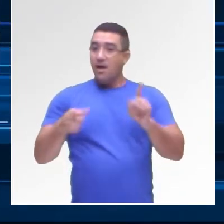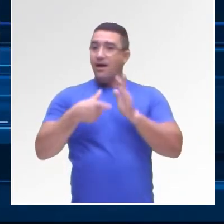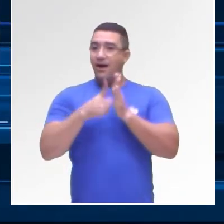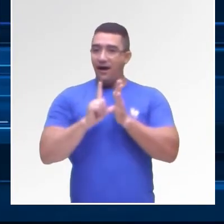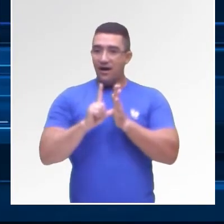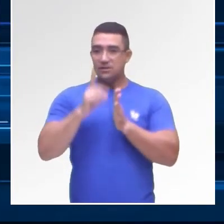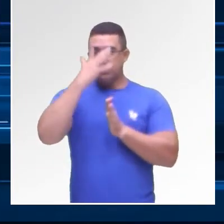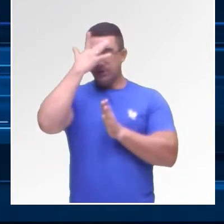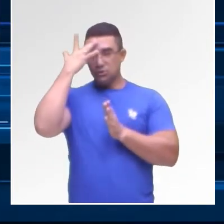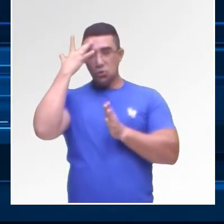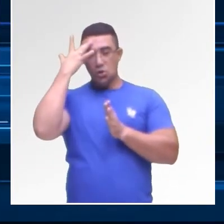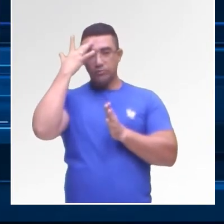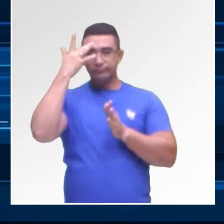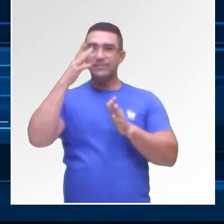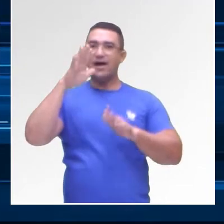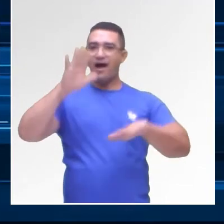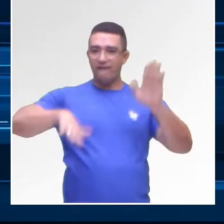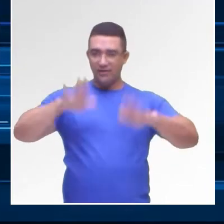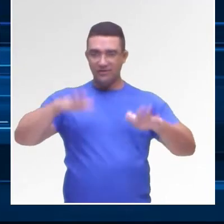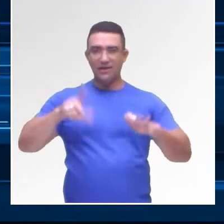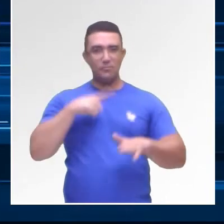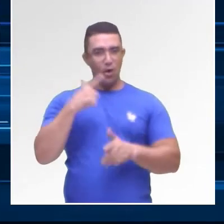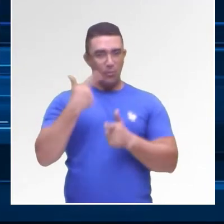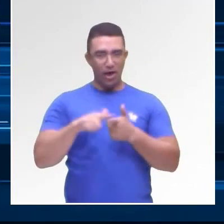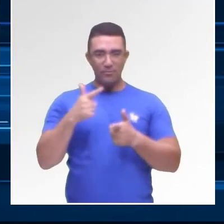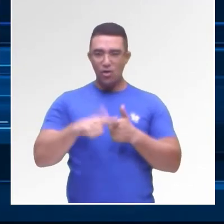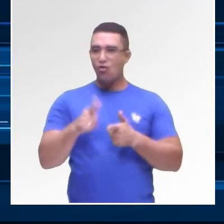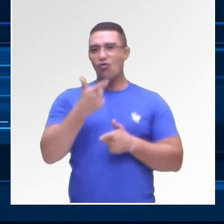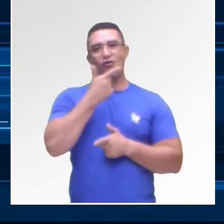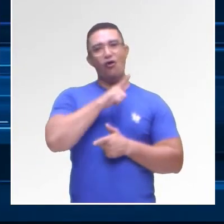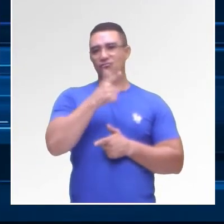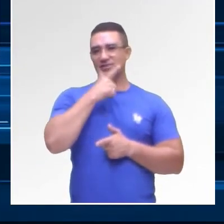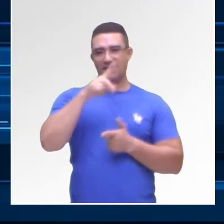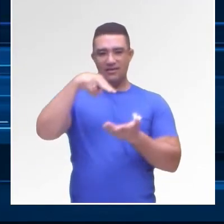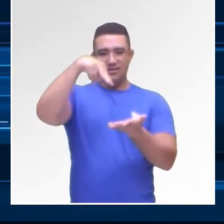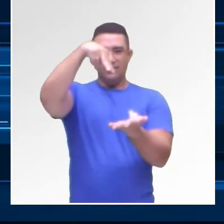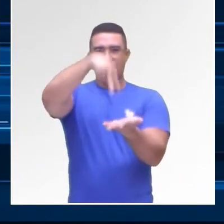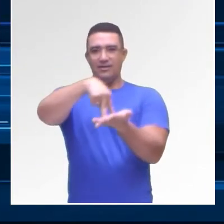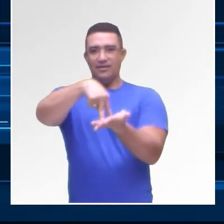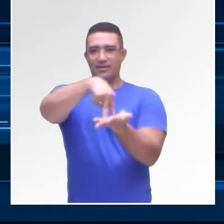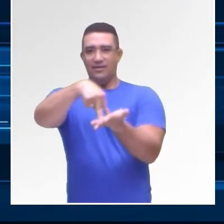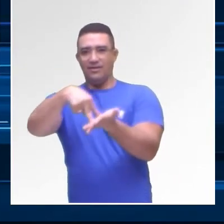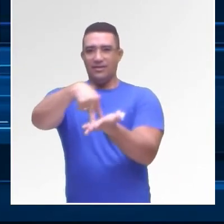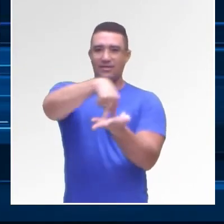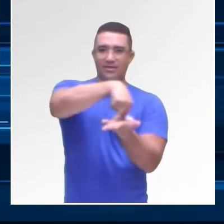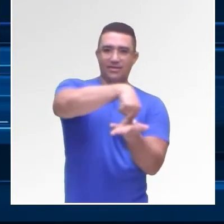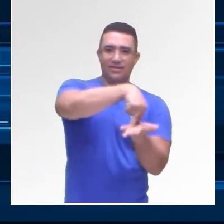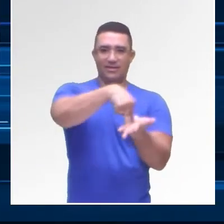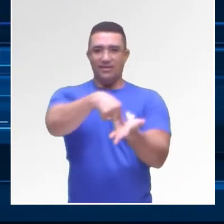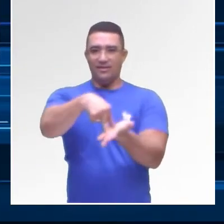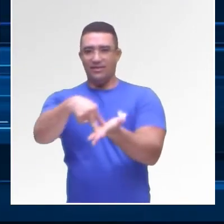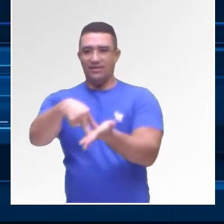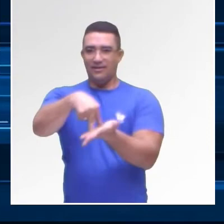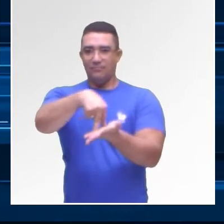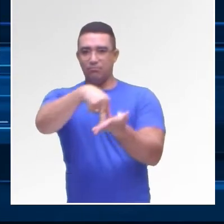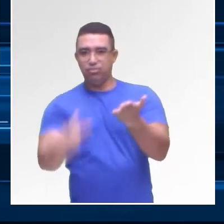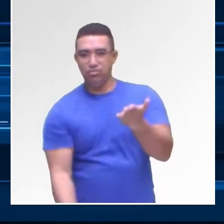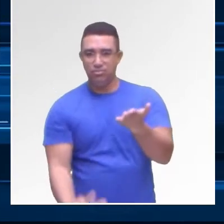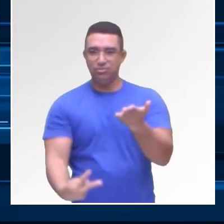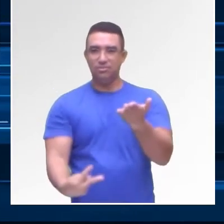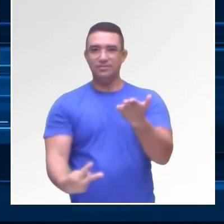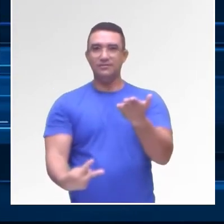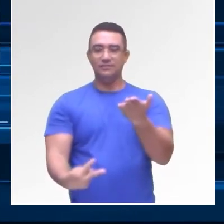a se equilibrar e remar ajoelhado na prancha. As pessoas utilizam também esse remo